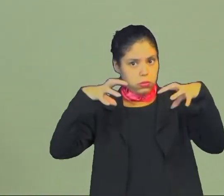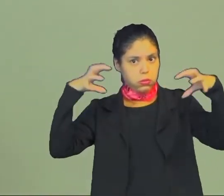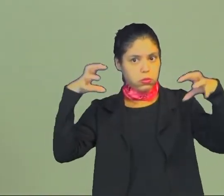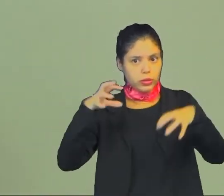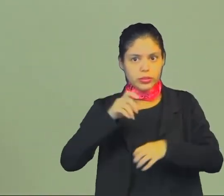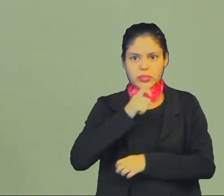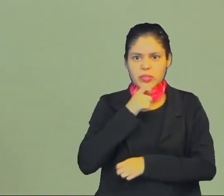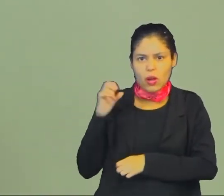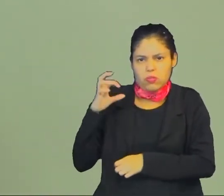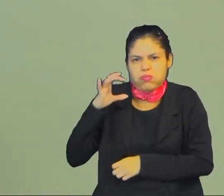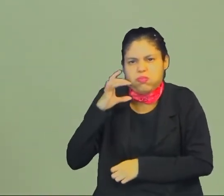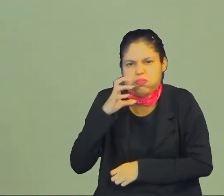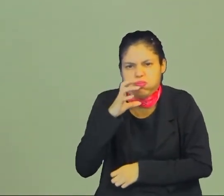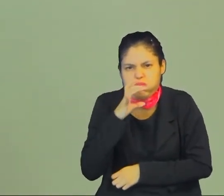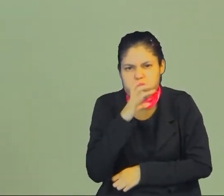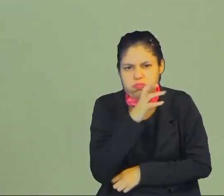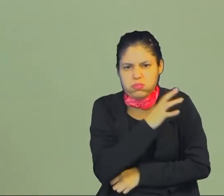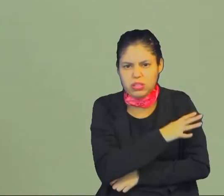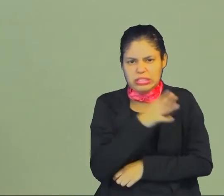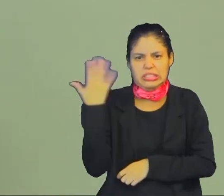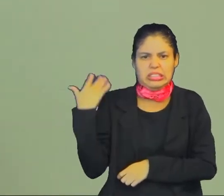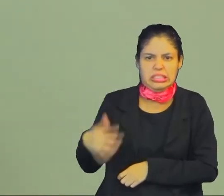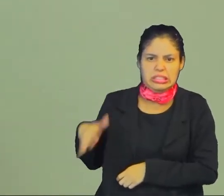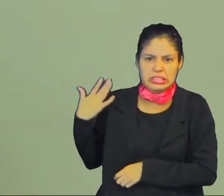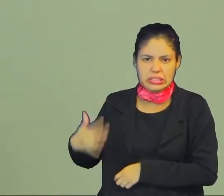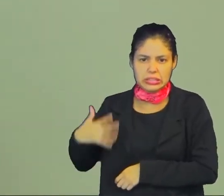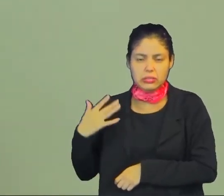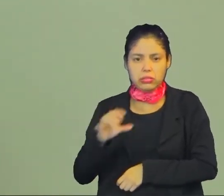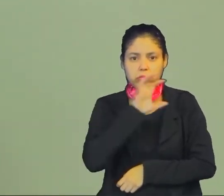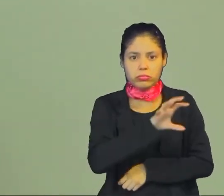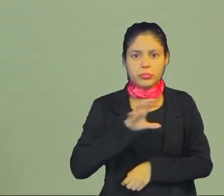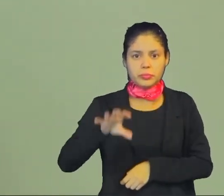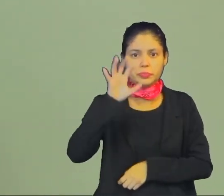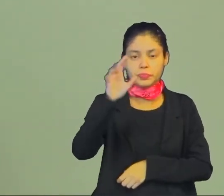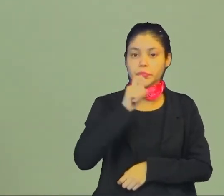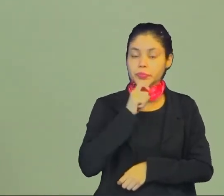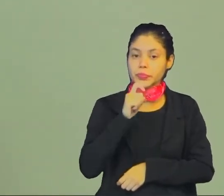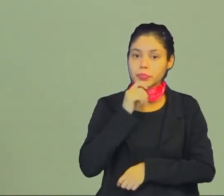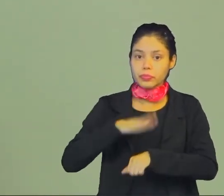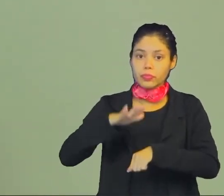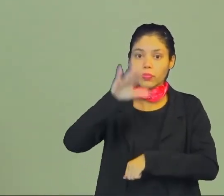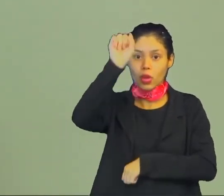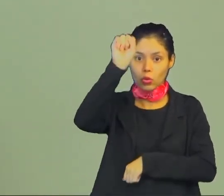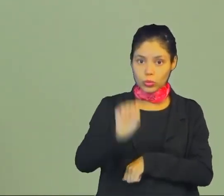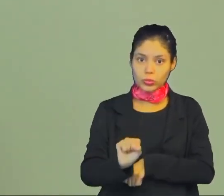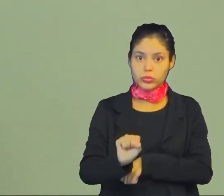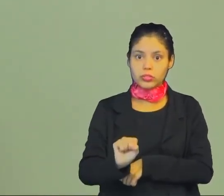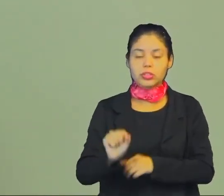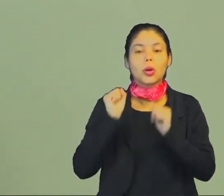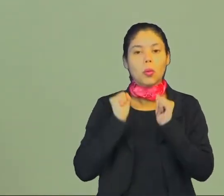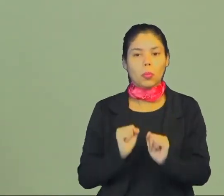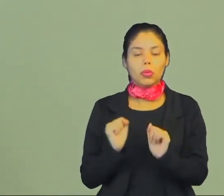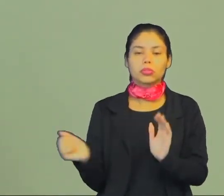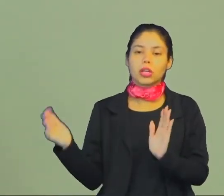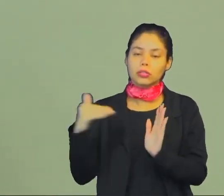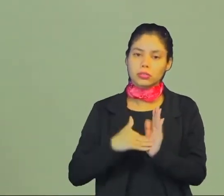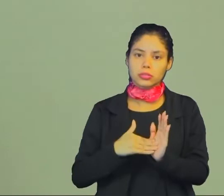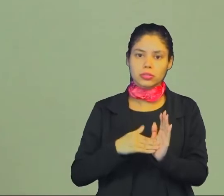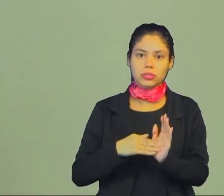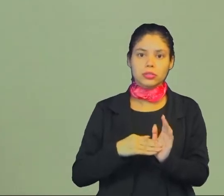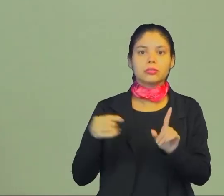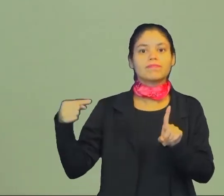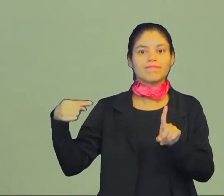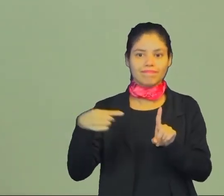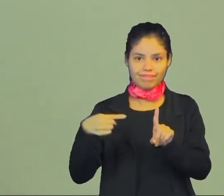né pelo intenso calor que existe podemos observar que a região mais fria do Brasil é no Sul que pode chegar aí